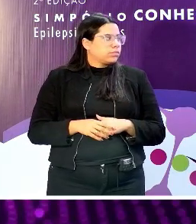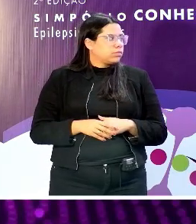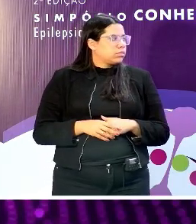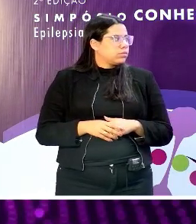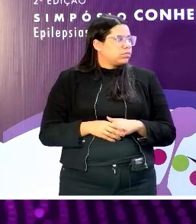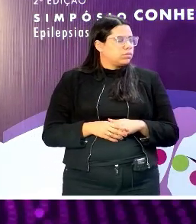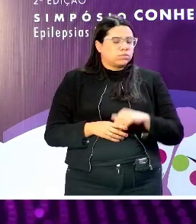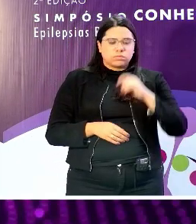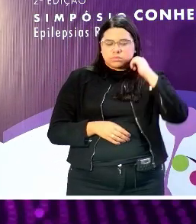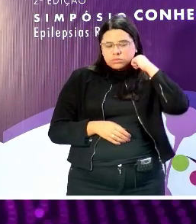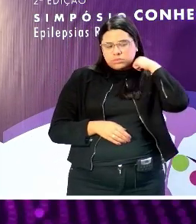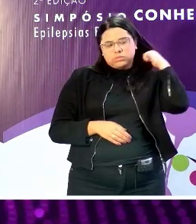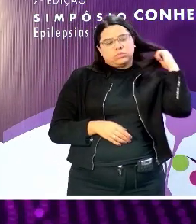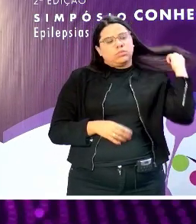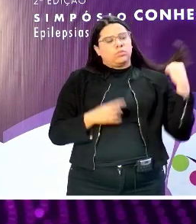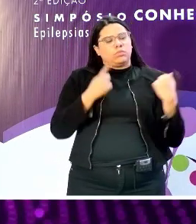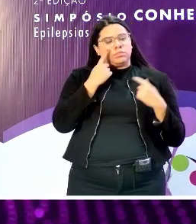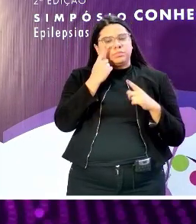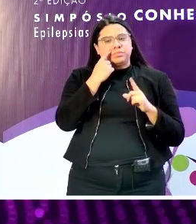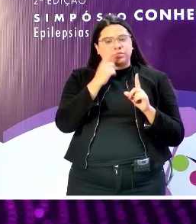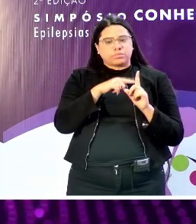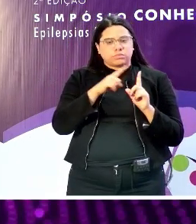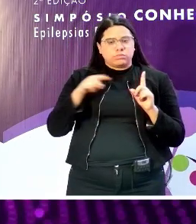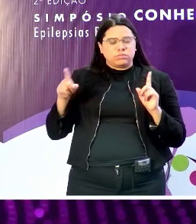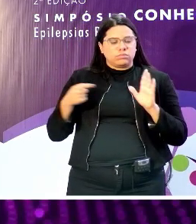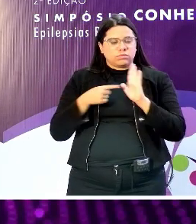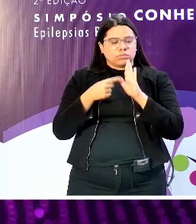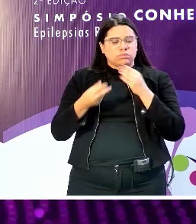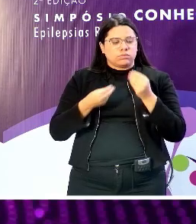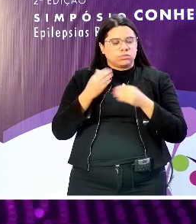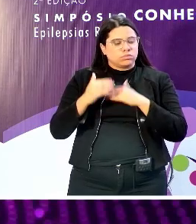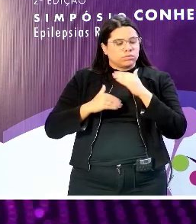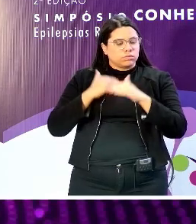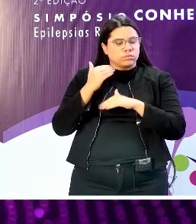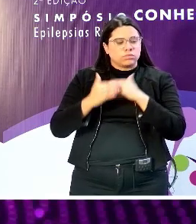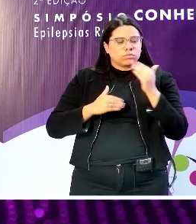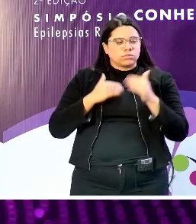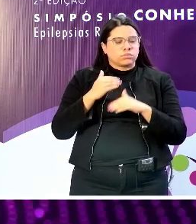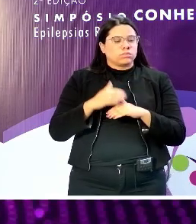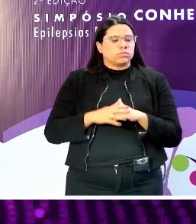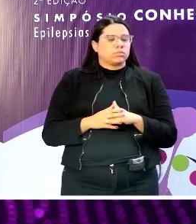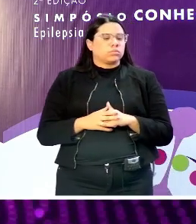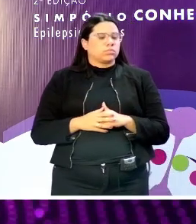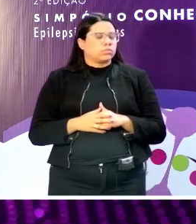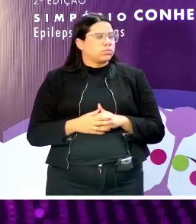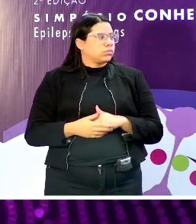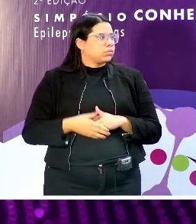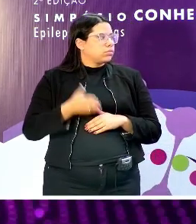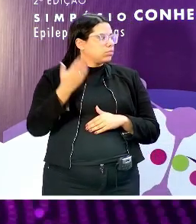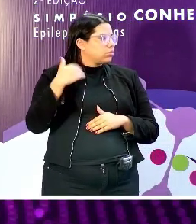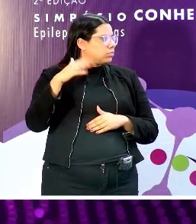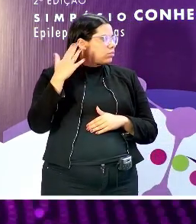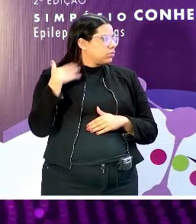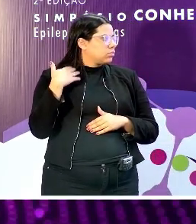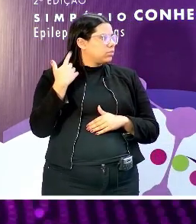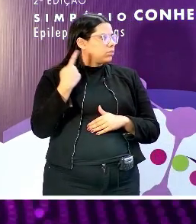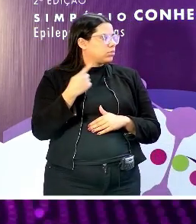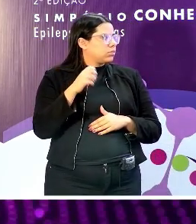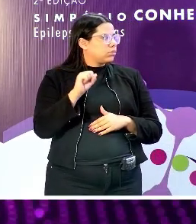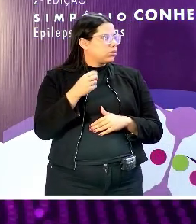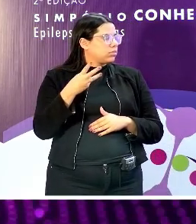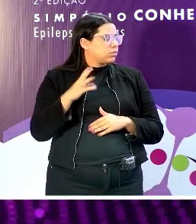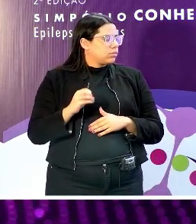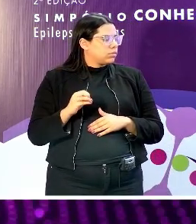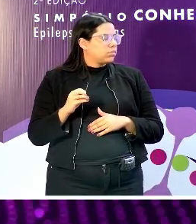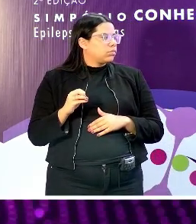Bom, esse gráfico aqui ele mostra o desenvolvimento dos fármacos desde a época de 1840